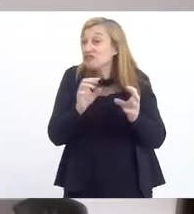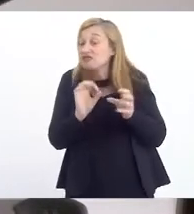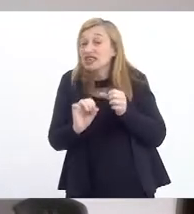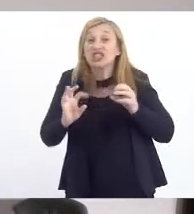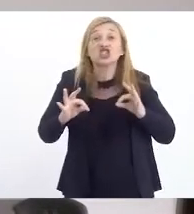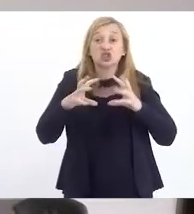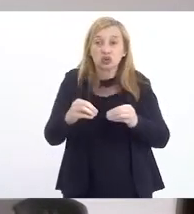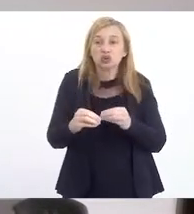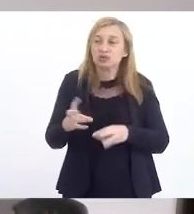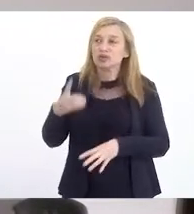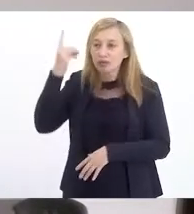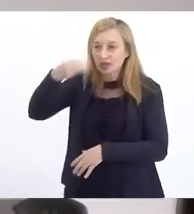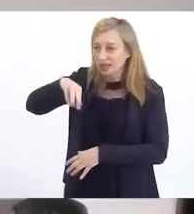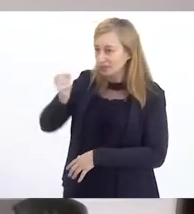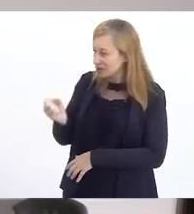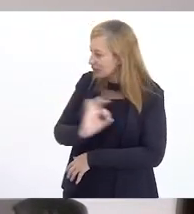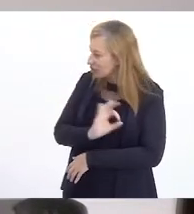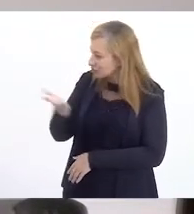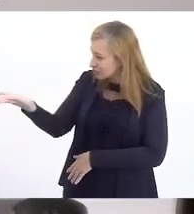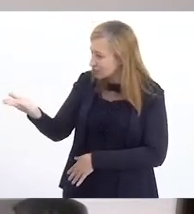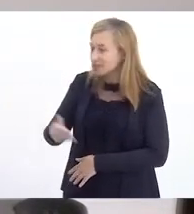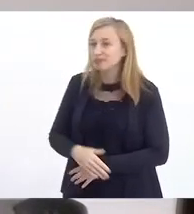Deputada Marta Rocha, por favor.